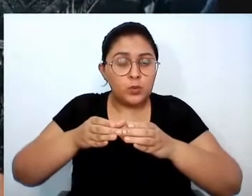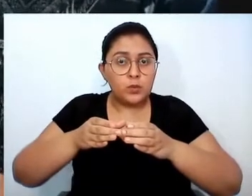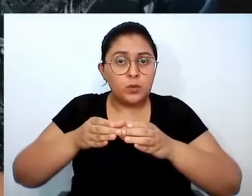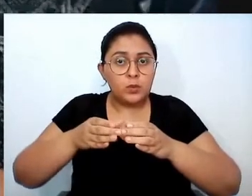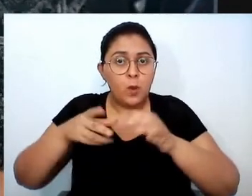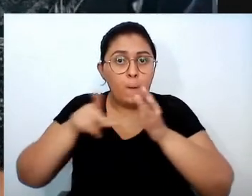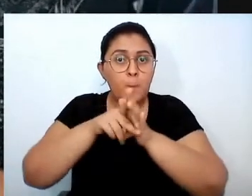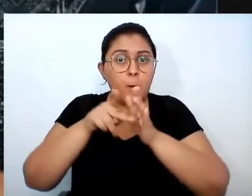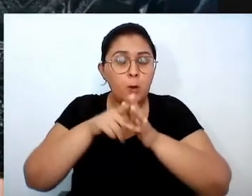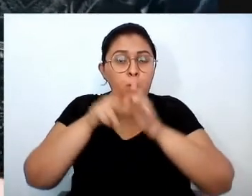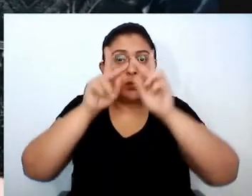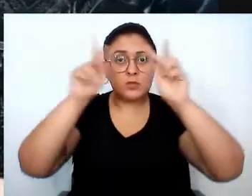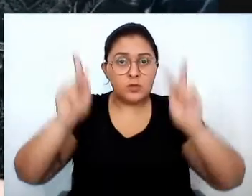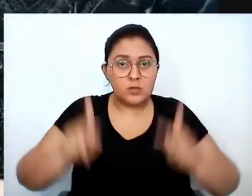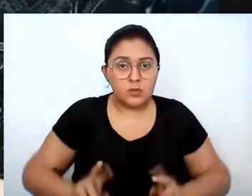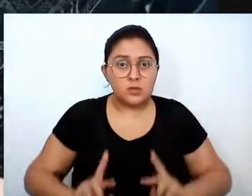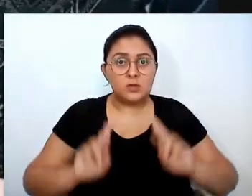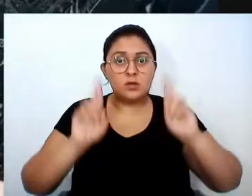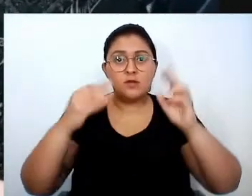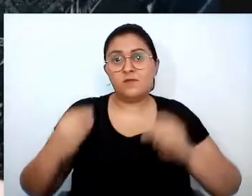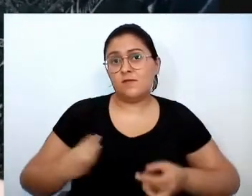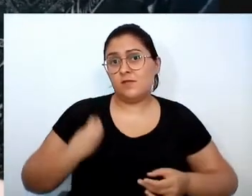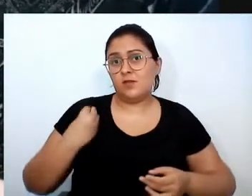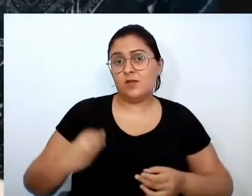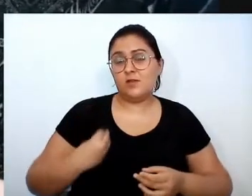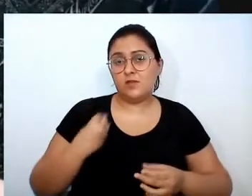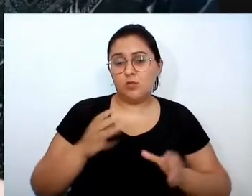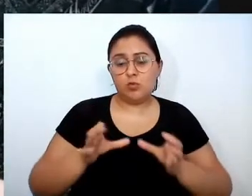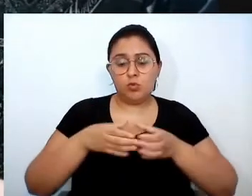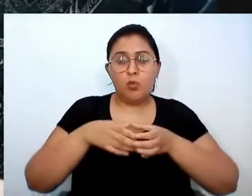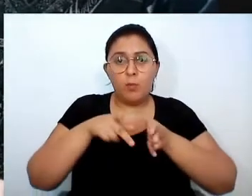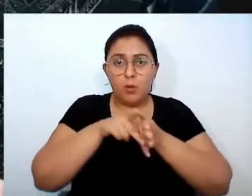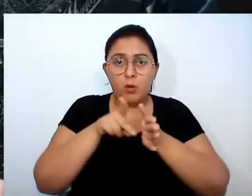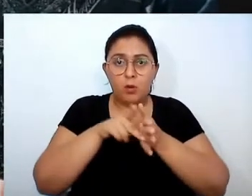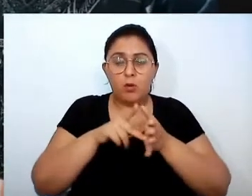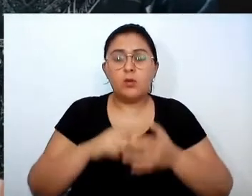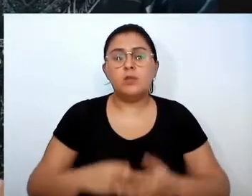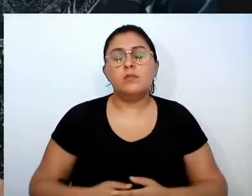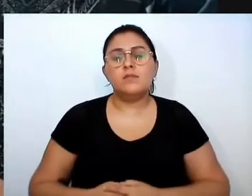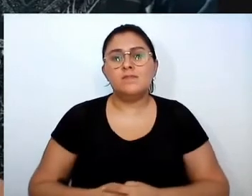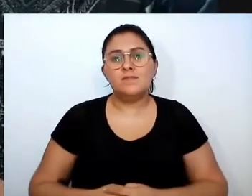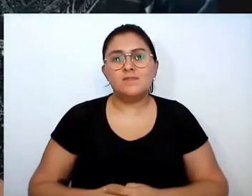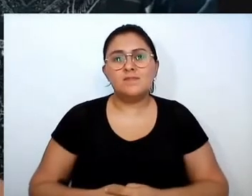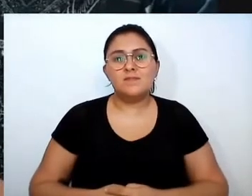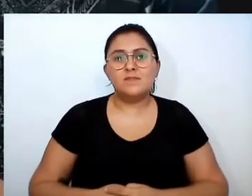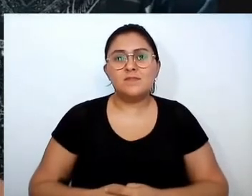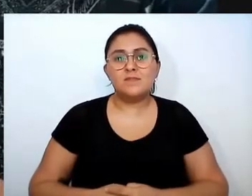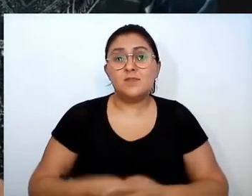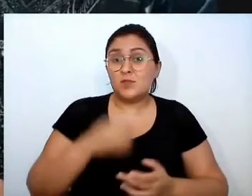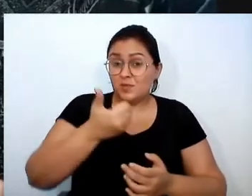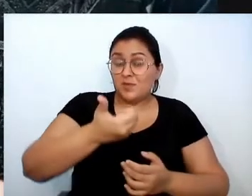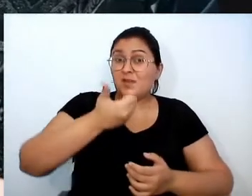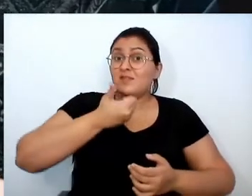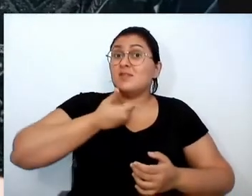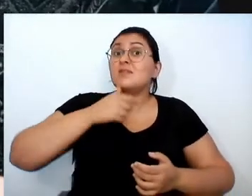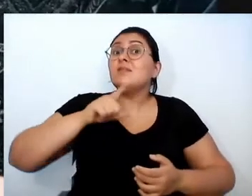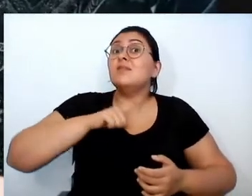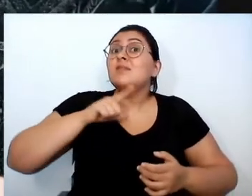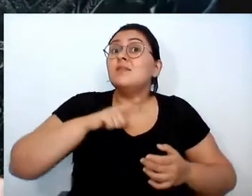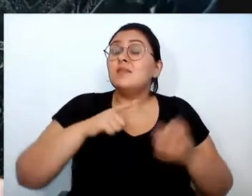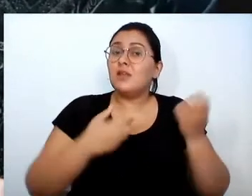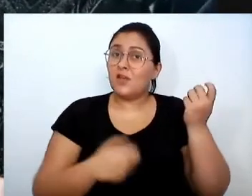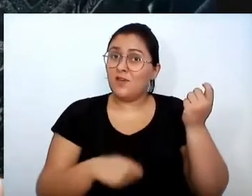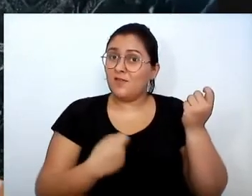grupo de apresentações. E tá. depois, quando eu soube que tinha violão, né? Meu